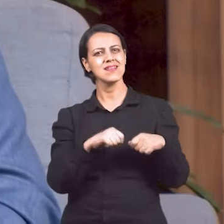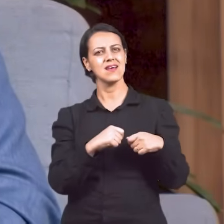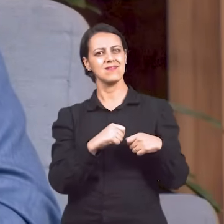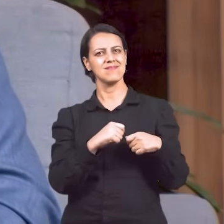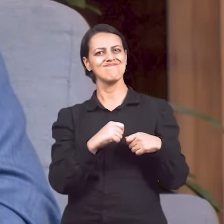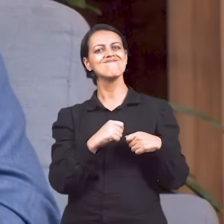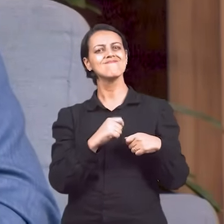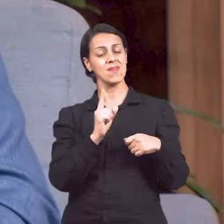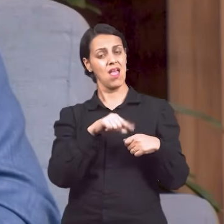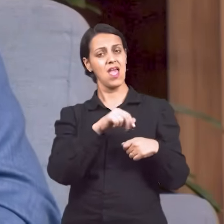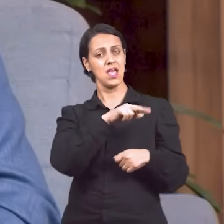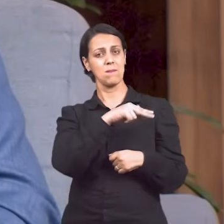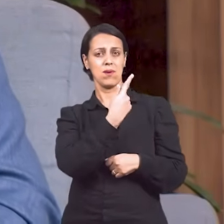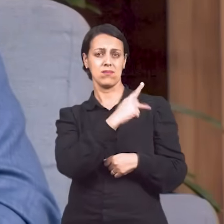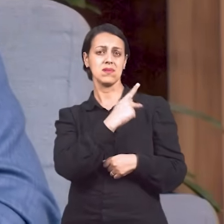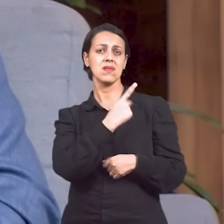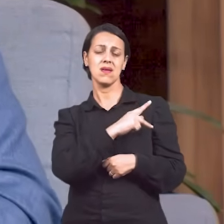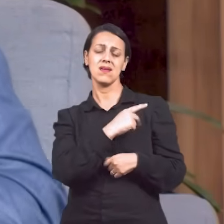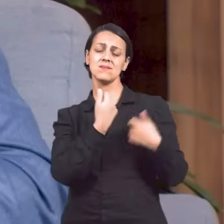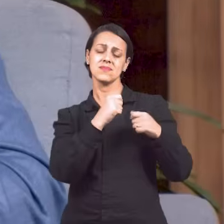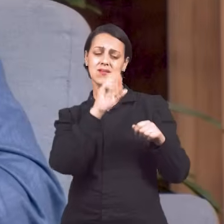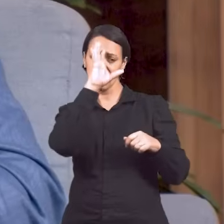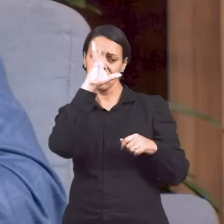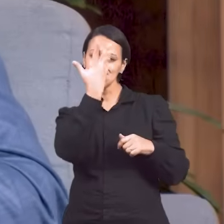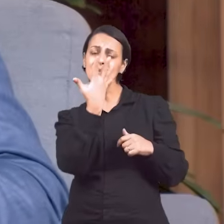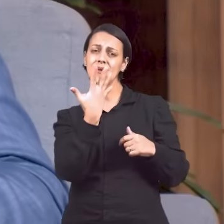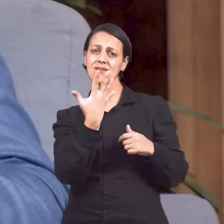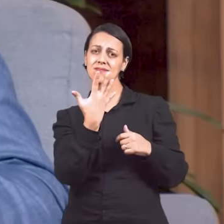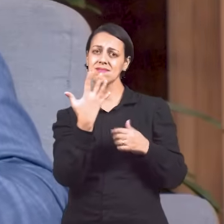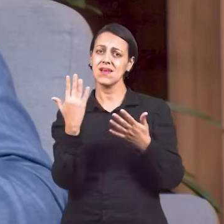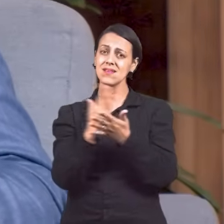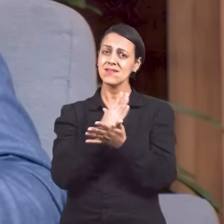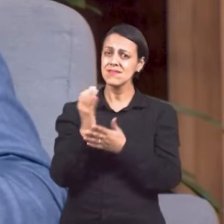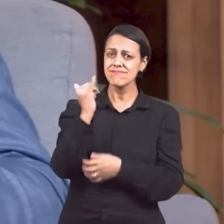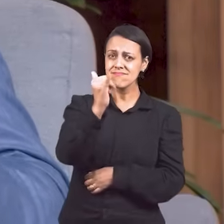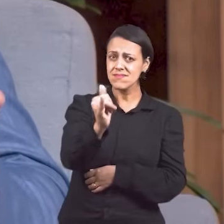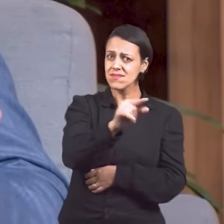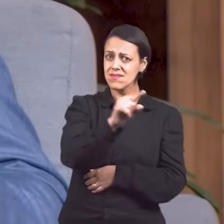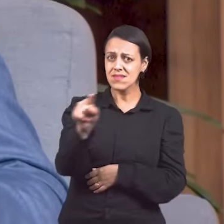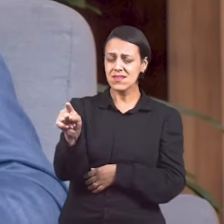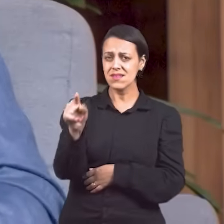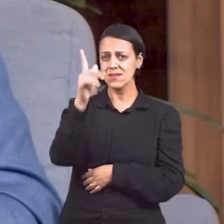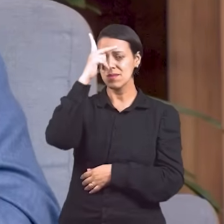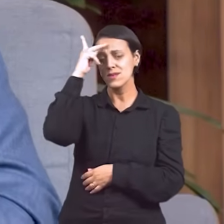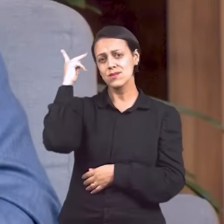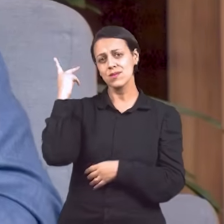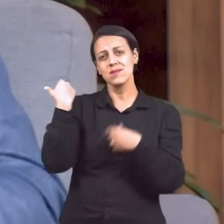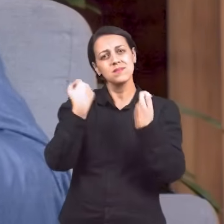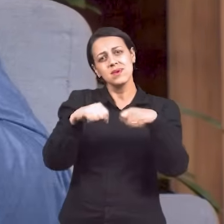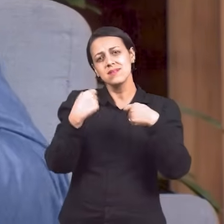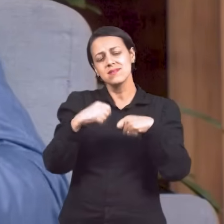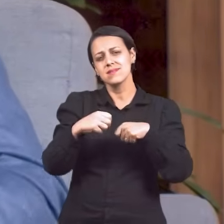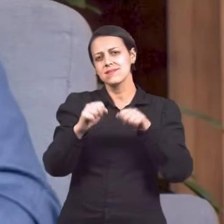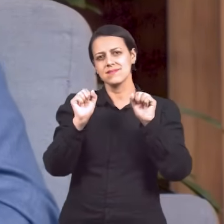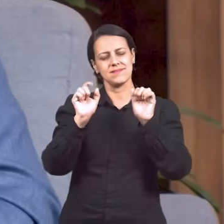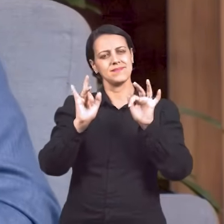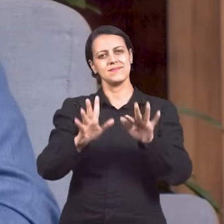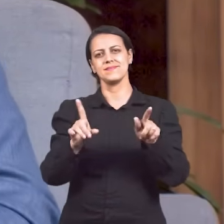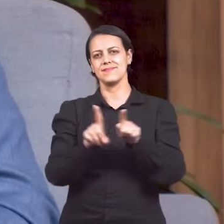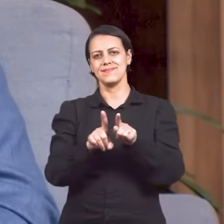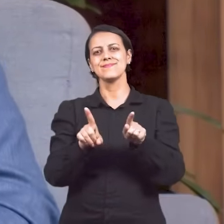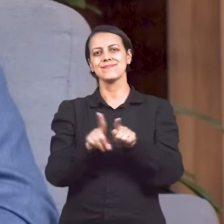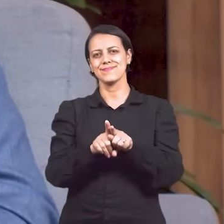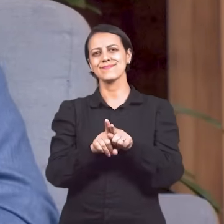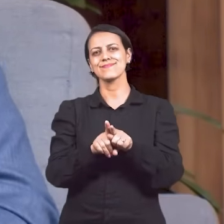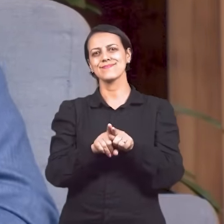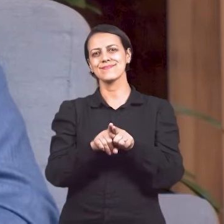Jacó ele precisava de viver uma bênção, né? Essa pendência que ele fala que era com seu irmão. Quem sabe nós estamos aqui falando até